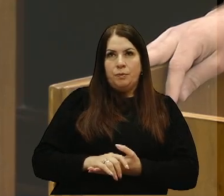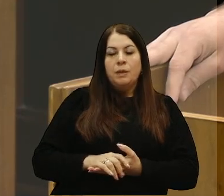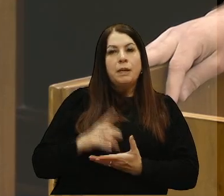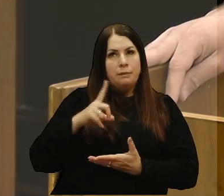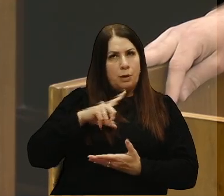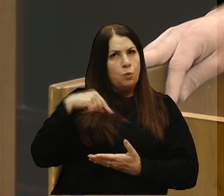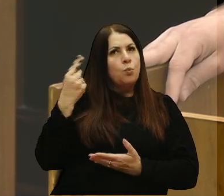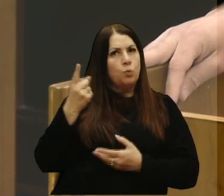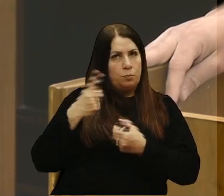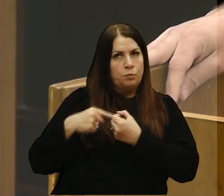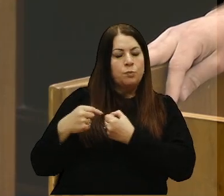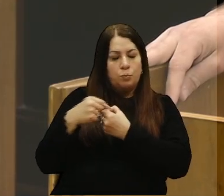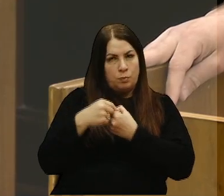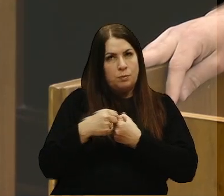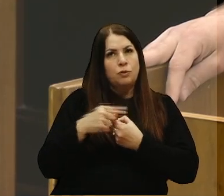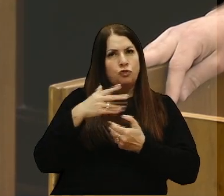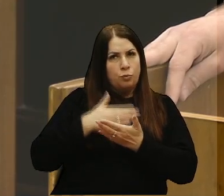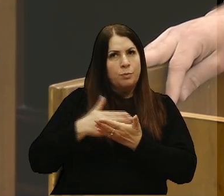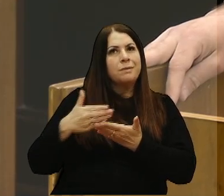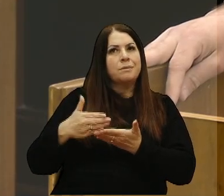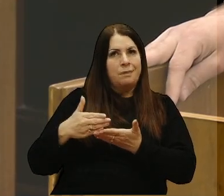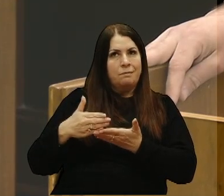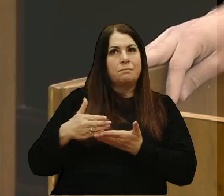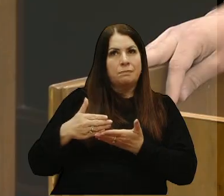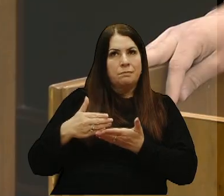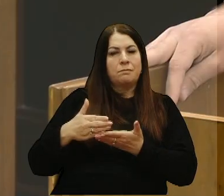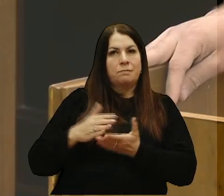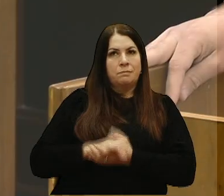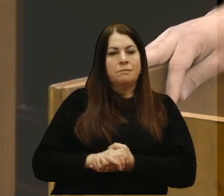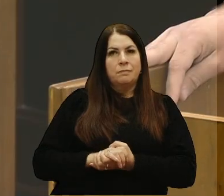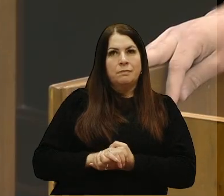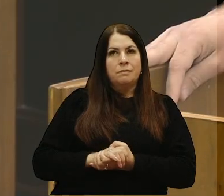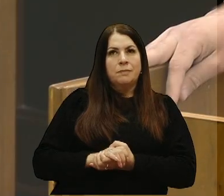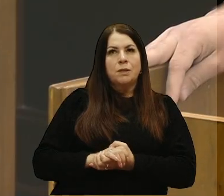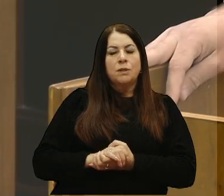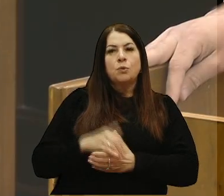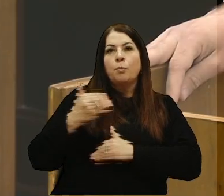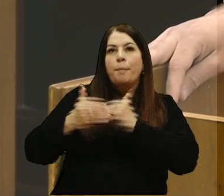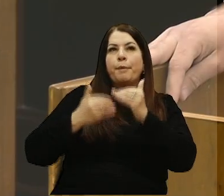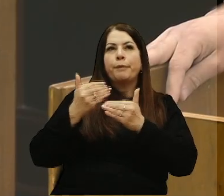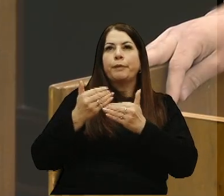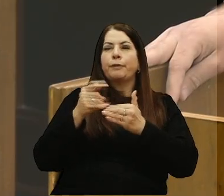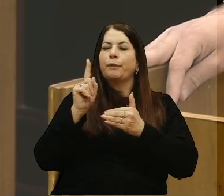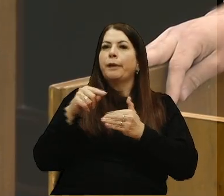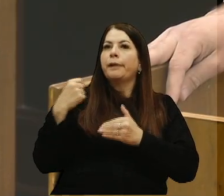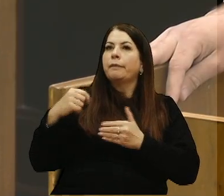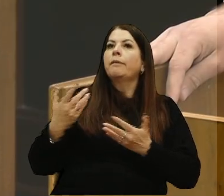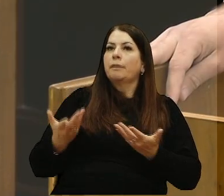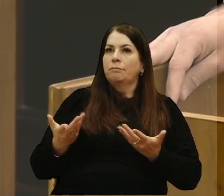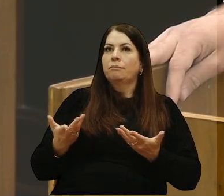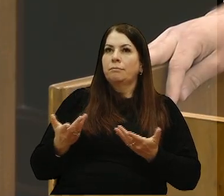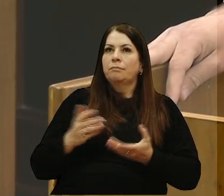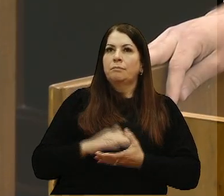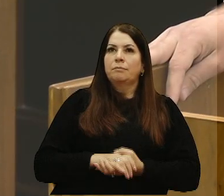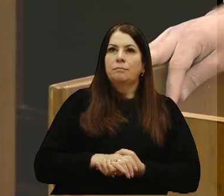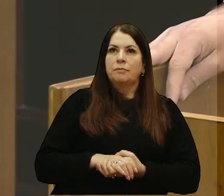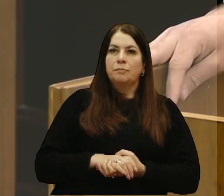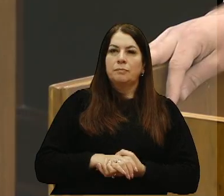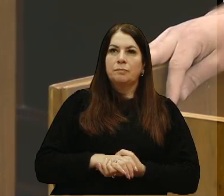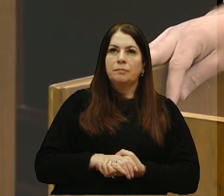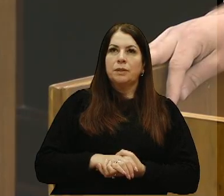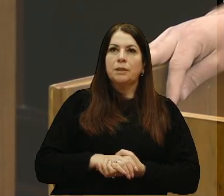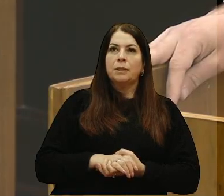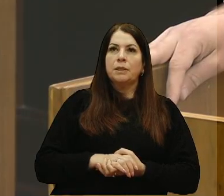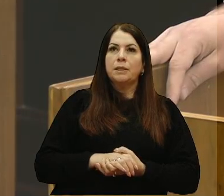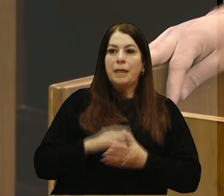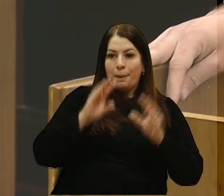Existem outros municípios que já iniciaram um processo que é necessário, que é a